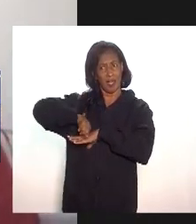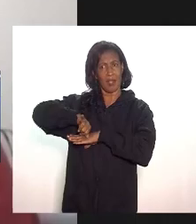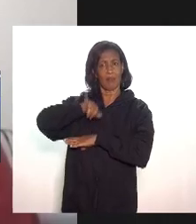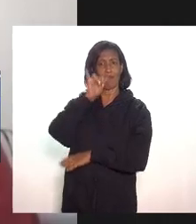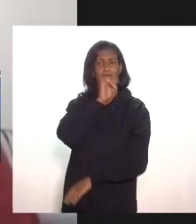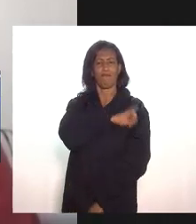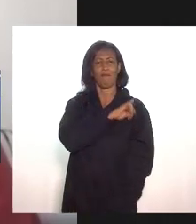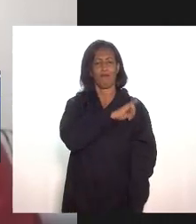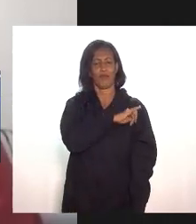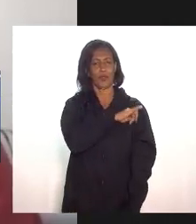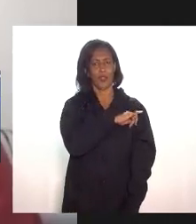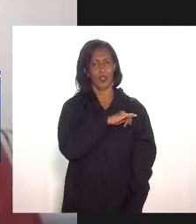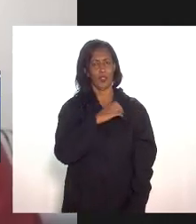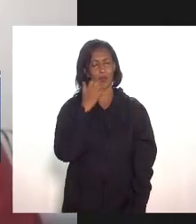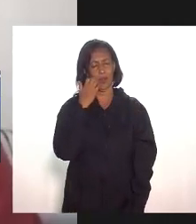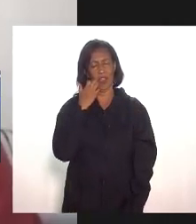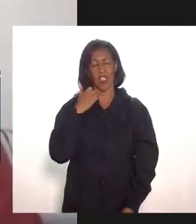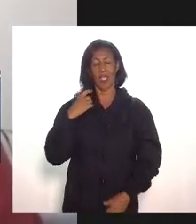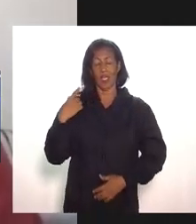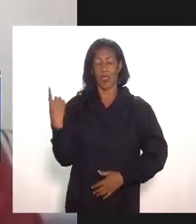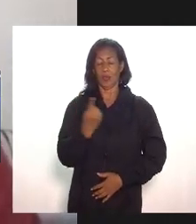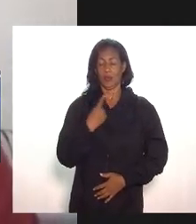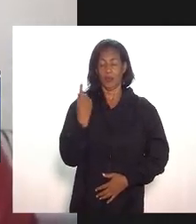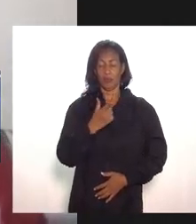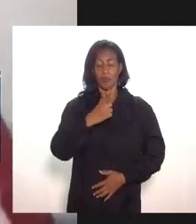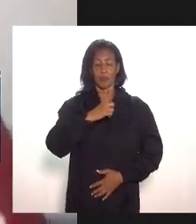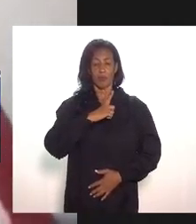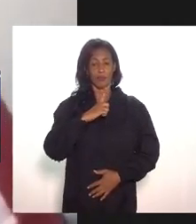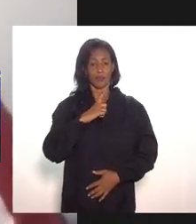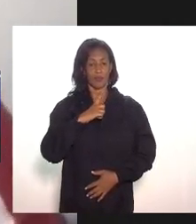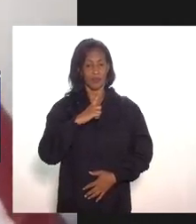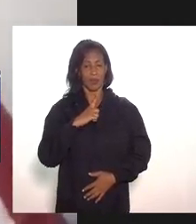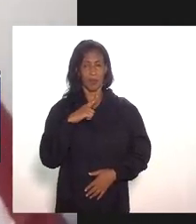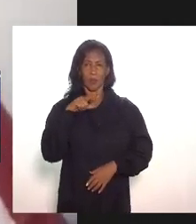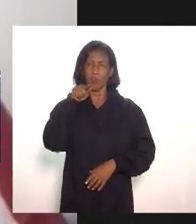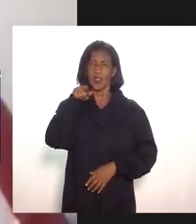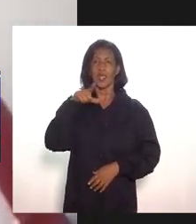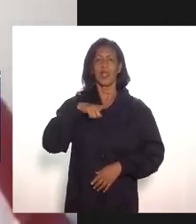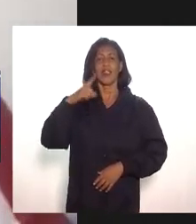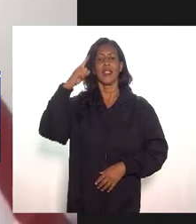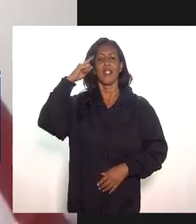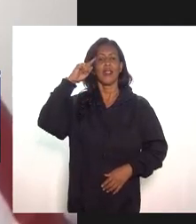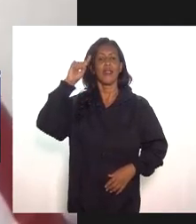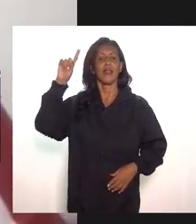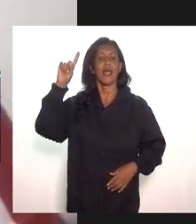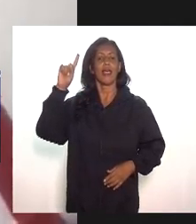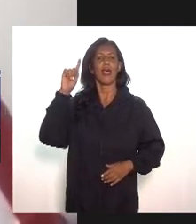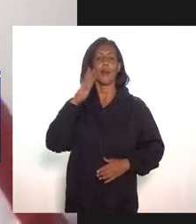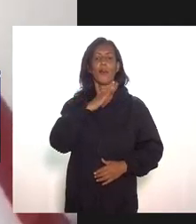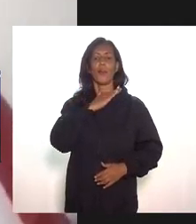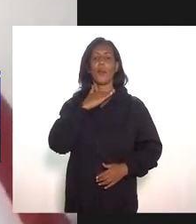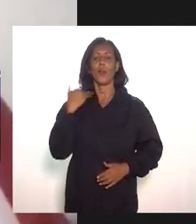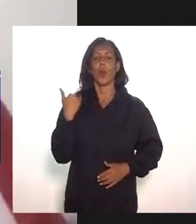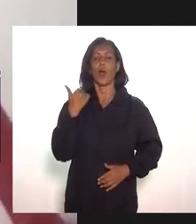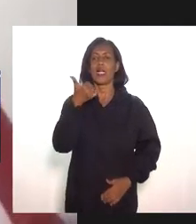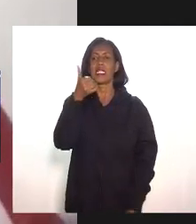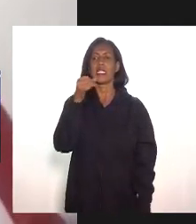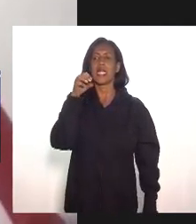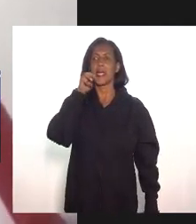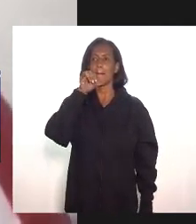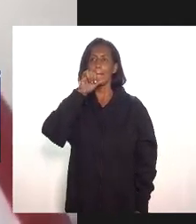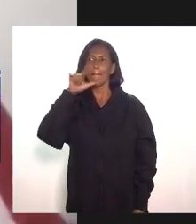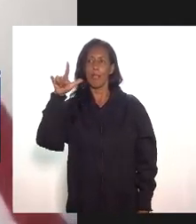a cidade. E a gente tem, para que vocês possam ter uma ideia, a mortalidade por 100 mil